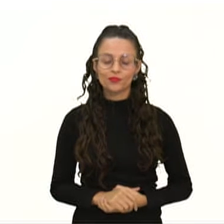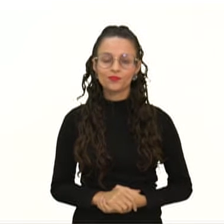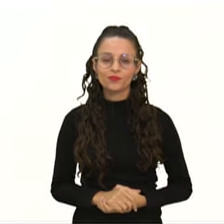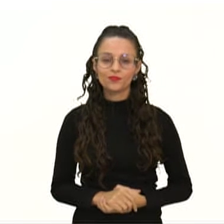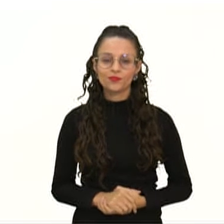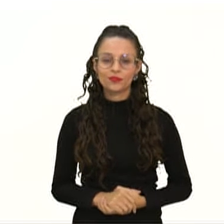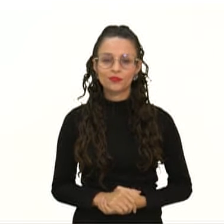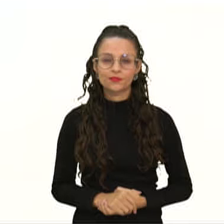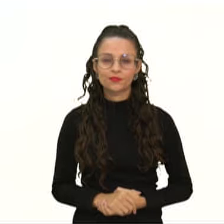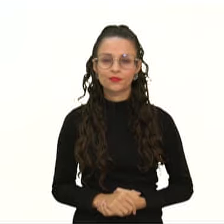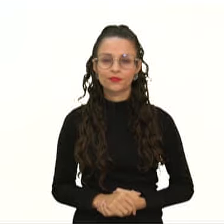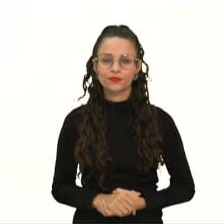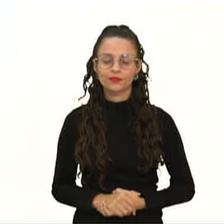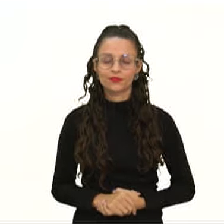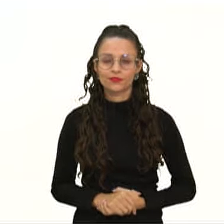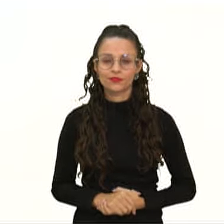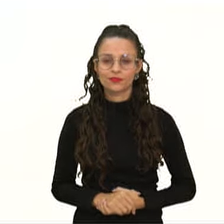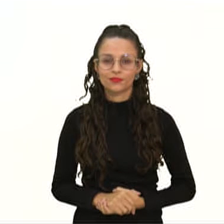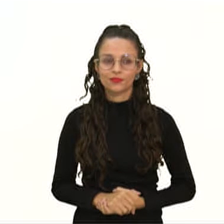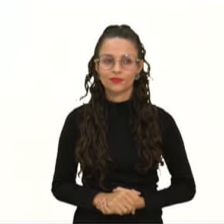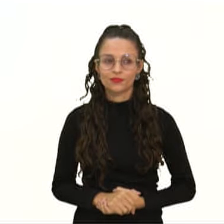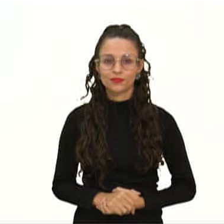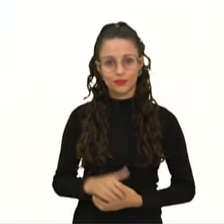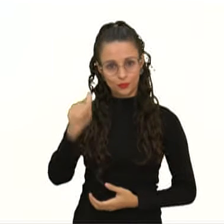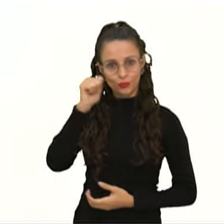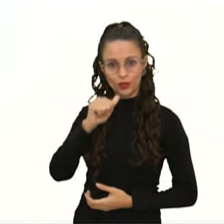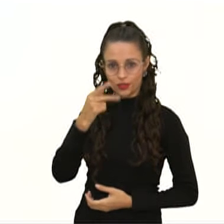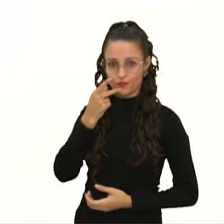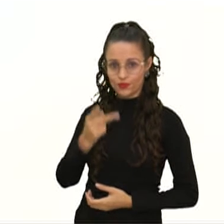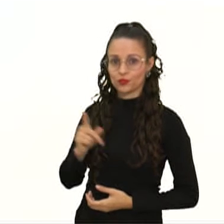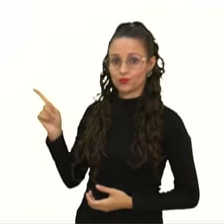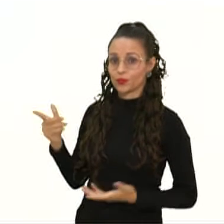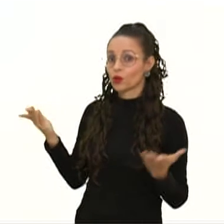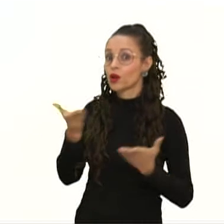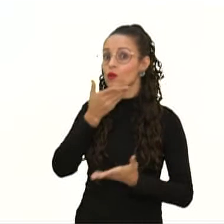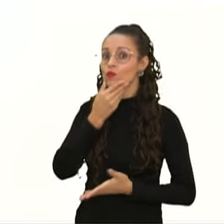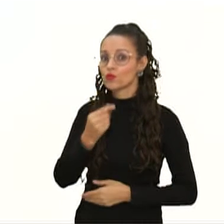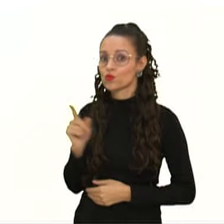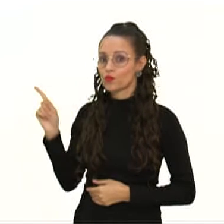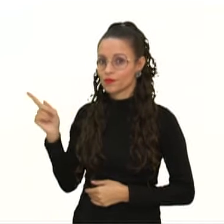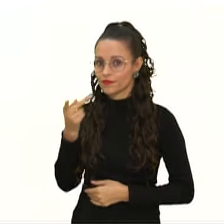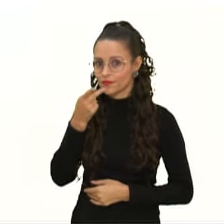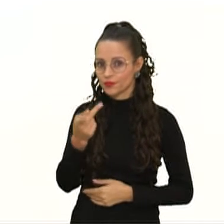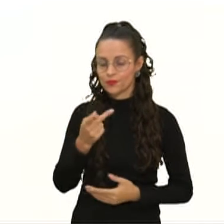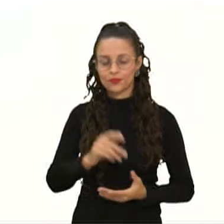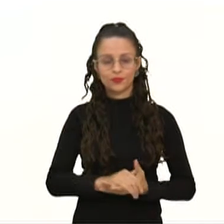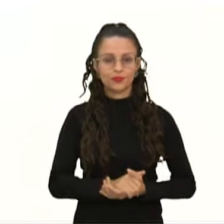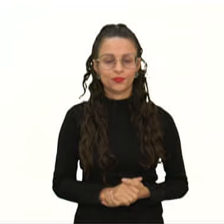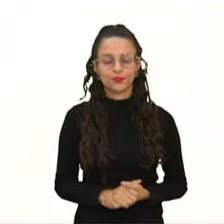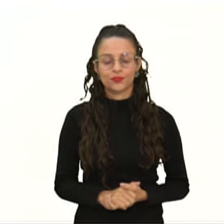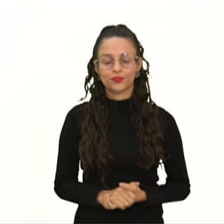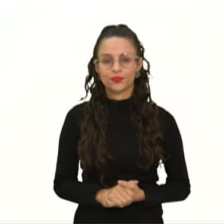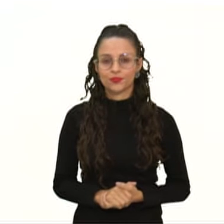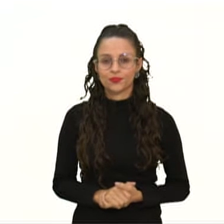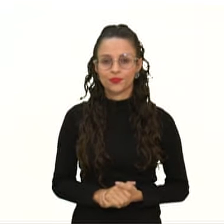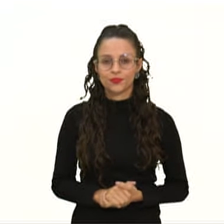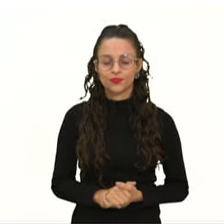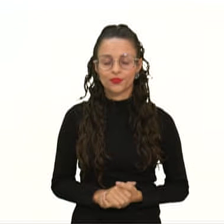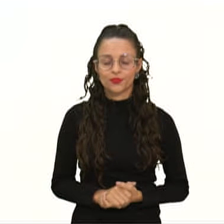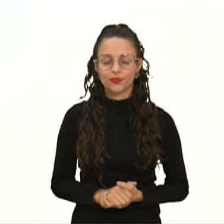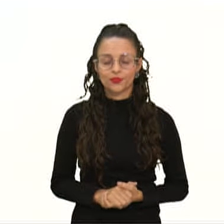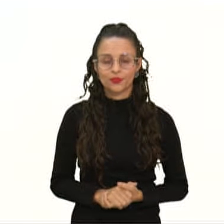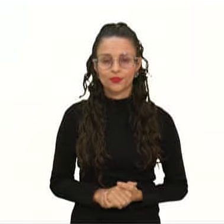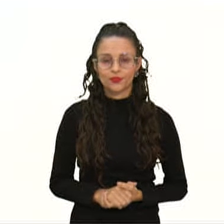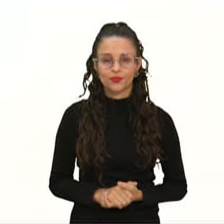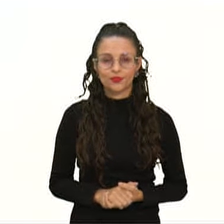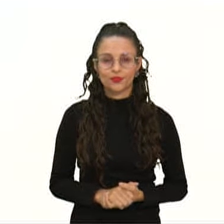any information I need. Foi o que ela disse. E o rapaz. I work all day and I can heat my food up